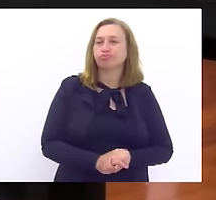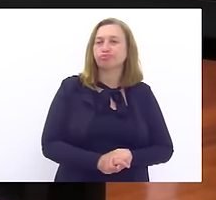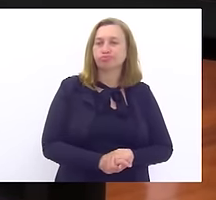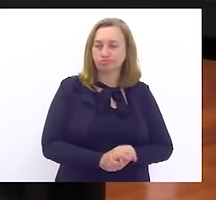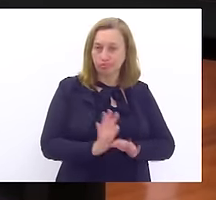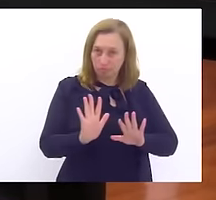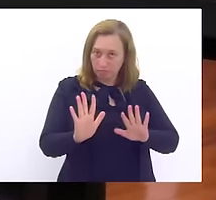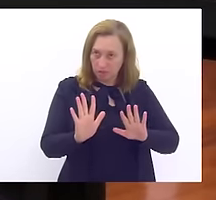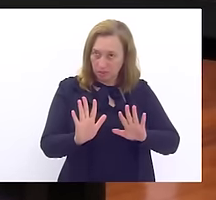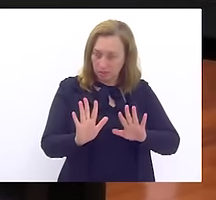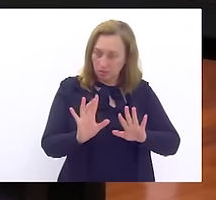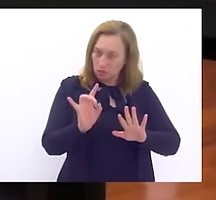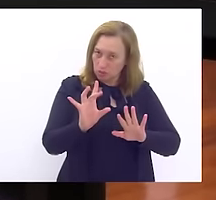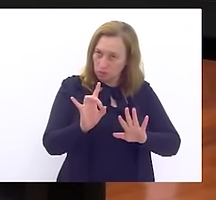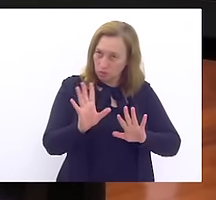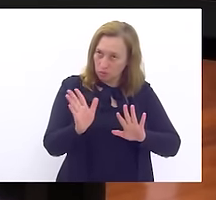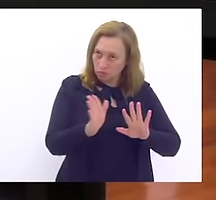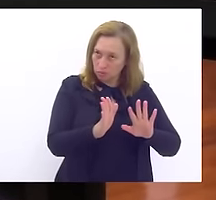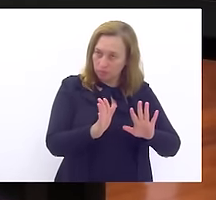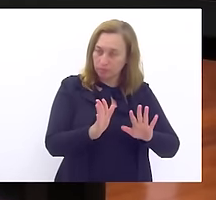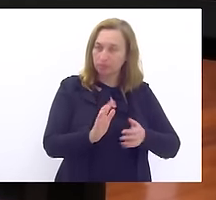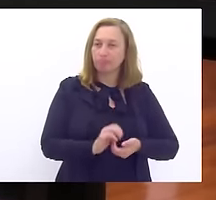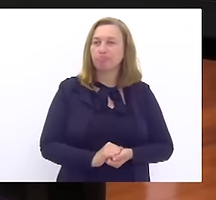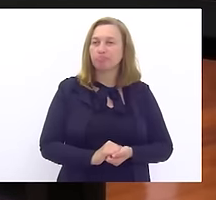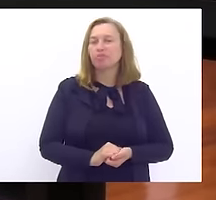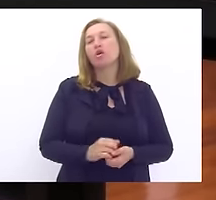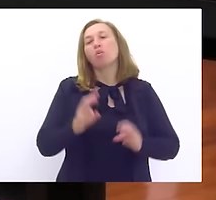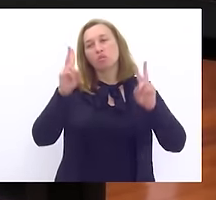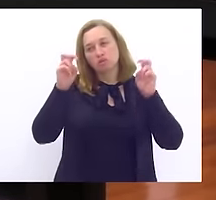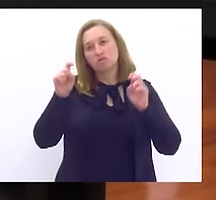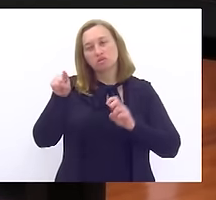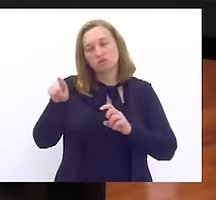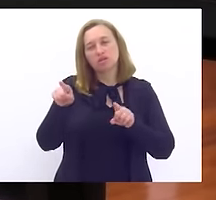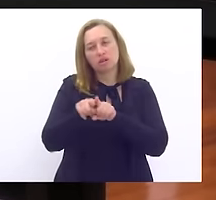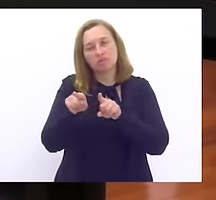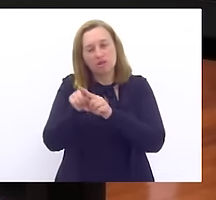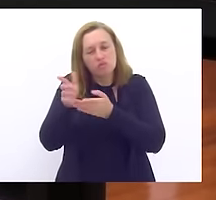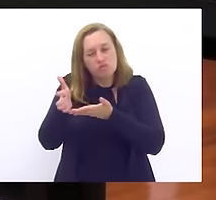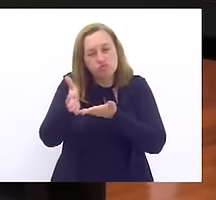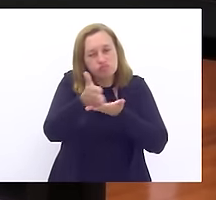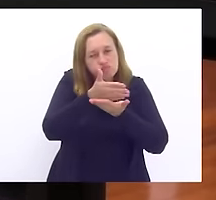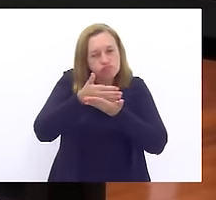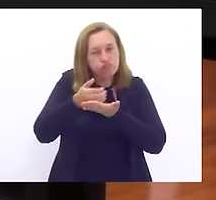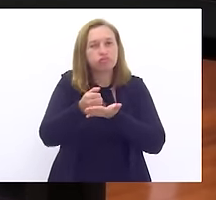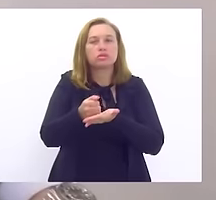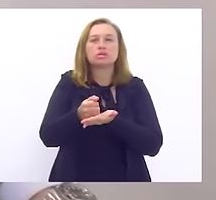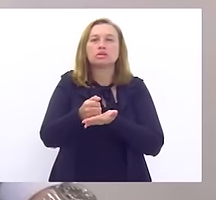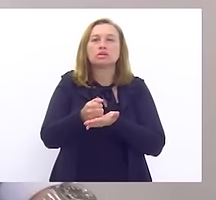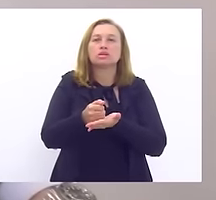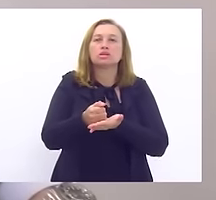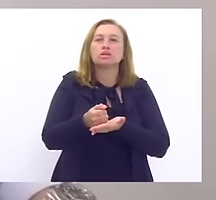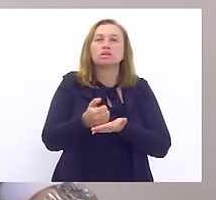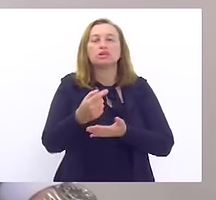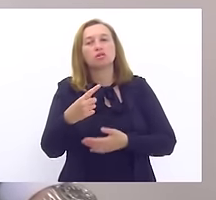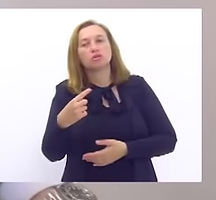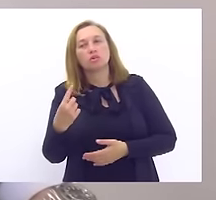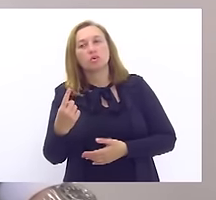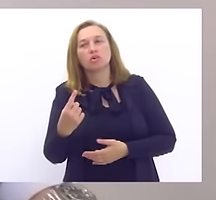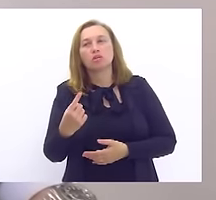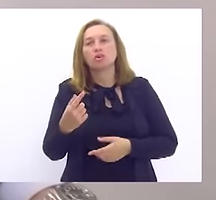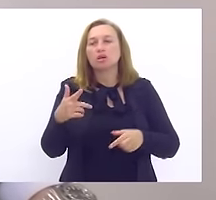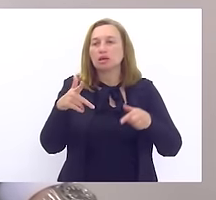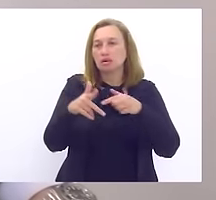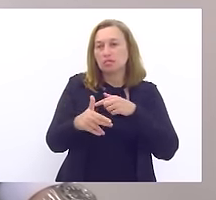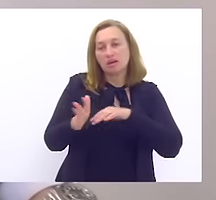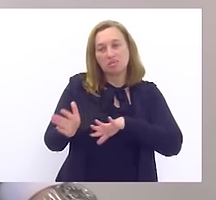mas aí é só é só que também é uma esse vai ser um dos assuntos que vai ser apurado não mas há indícios pelo menos na nossa leitura de que